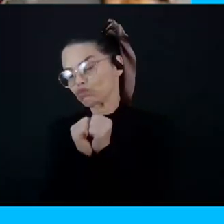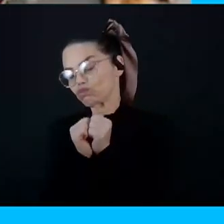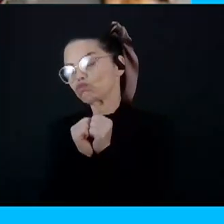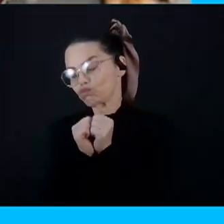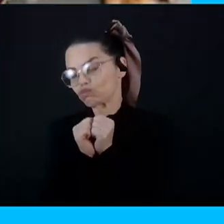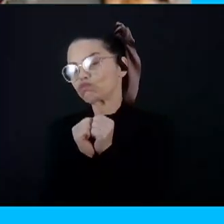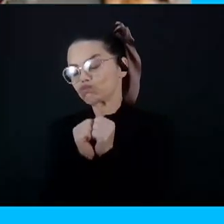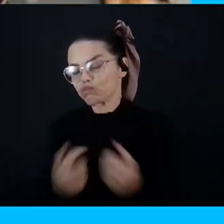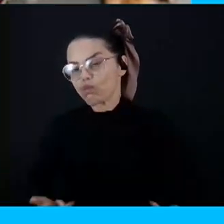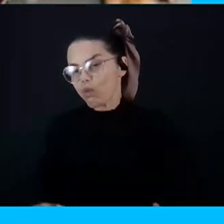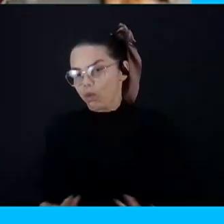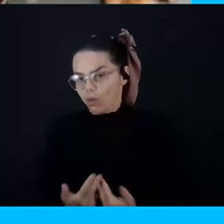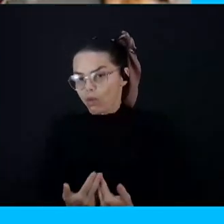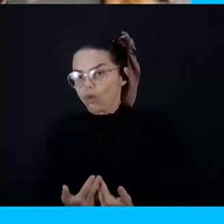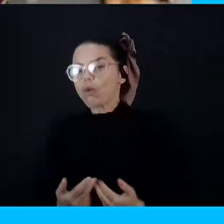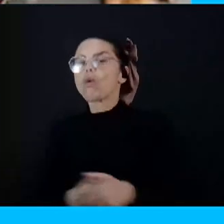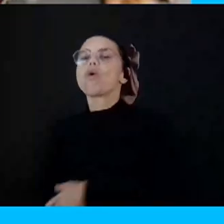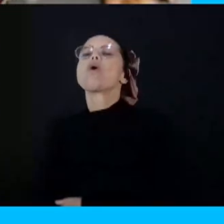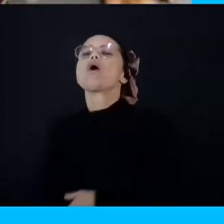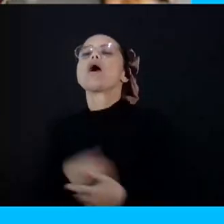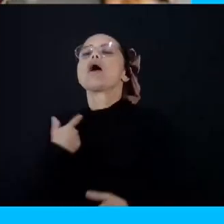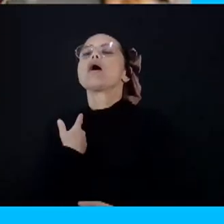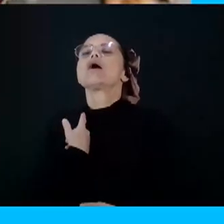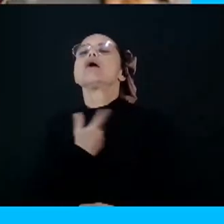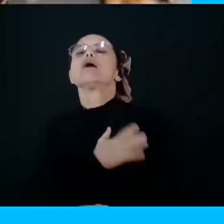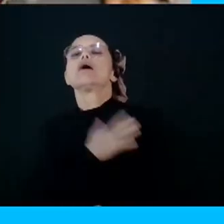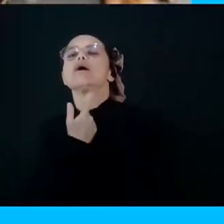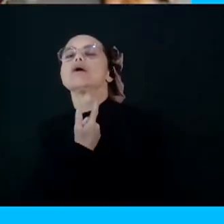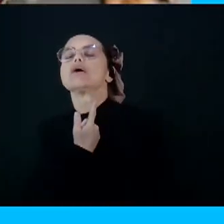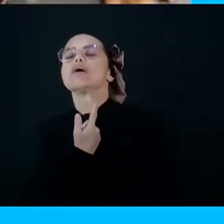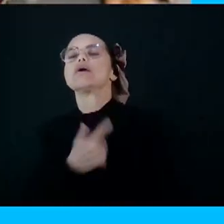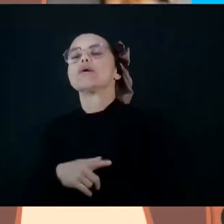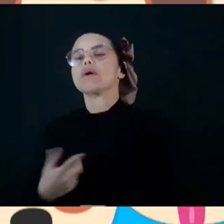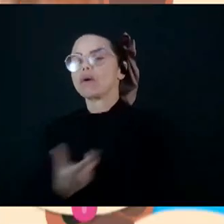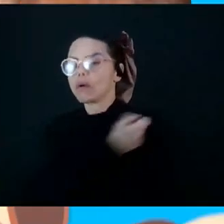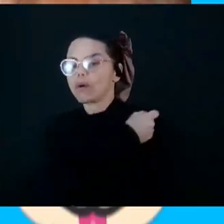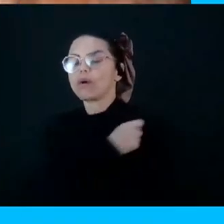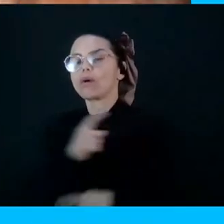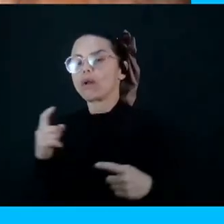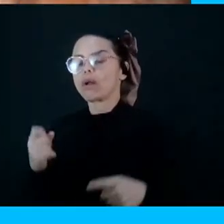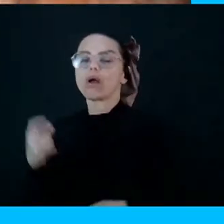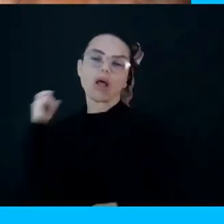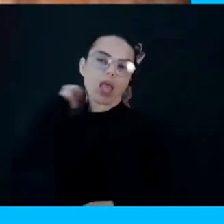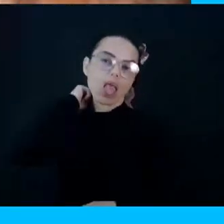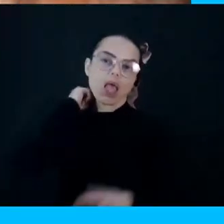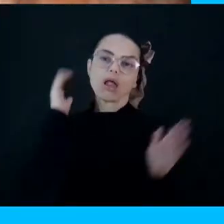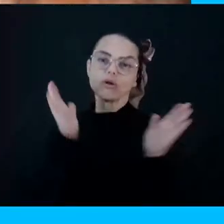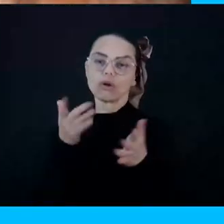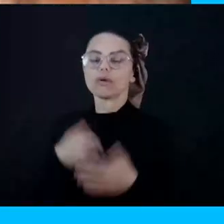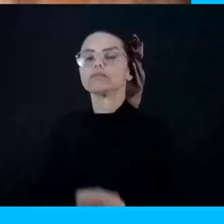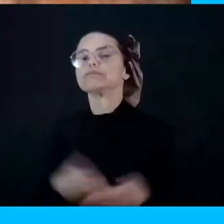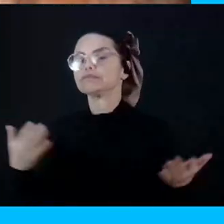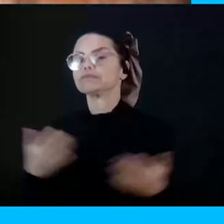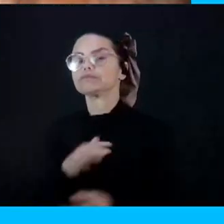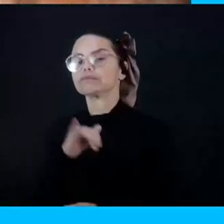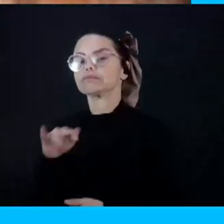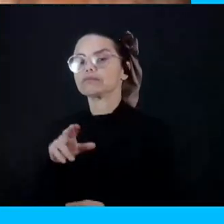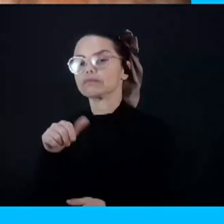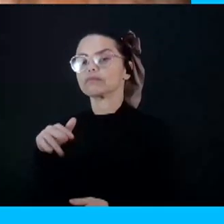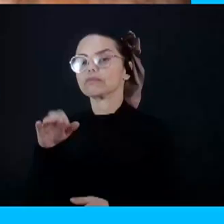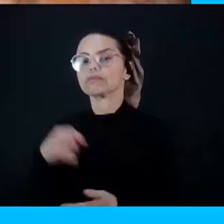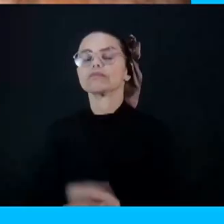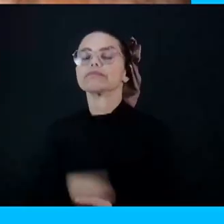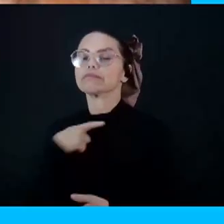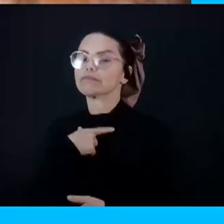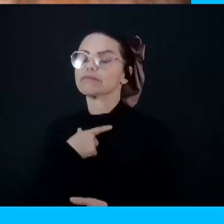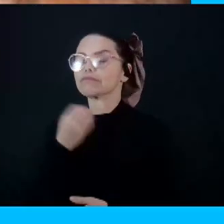castrado, vacinado, vermifugado e microchipado. O Juliano recebeu uma nova chance